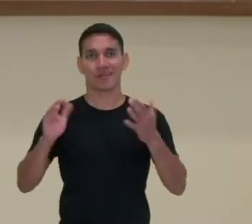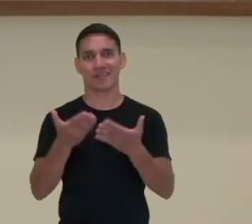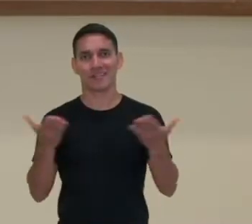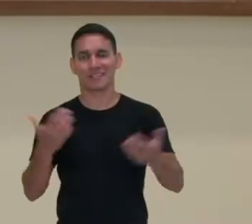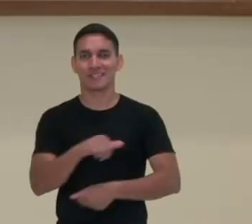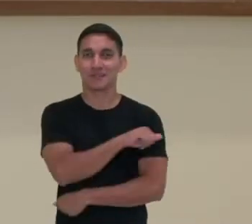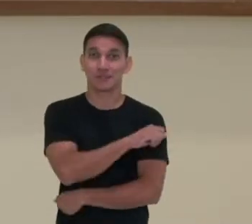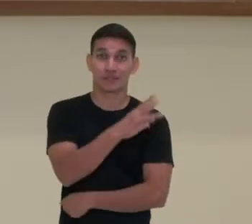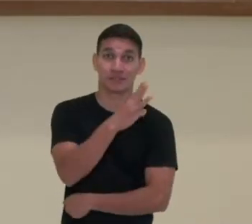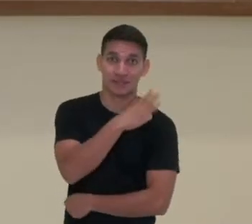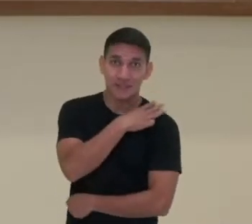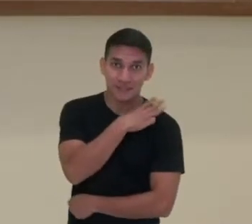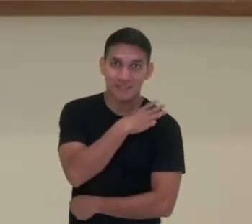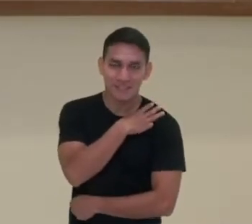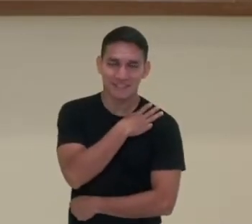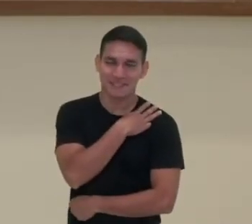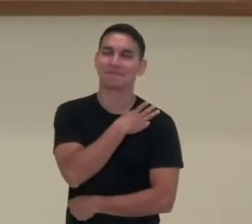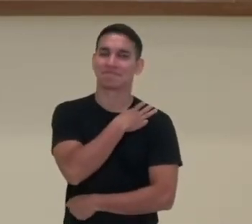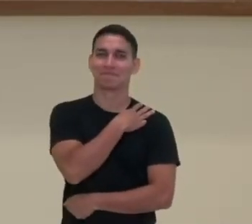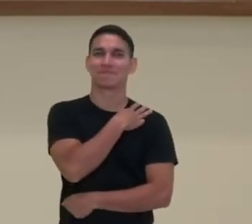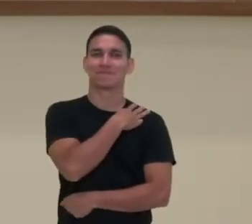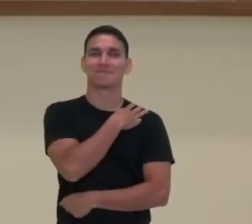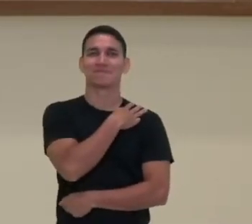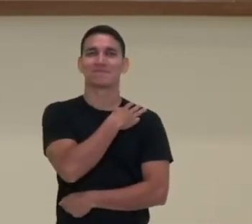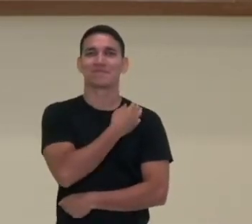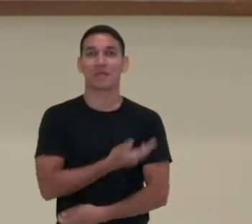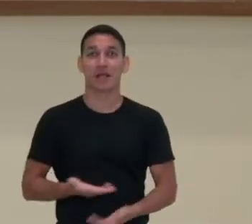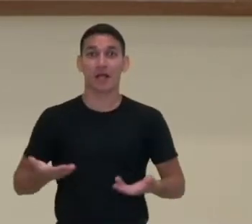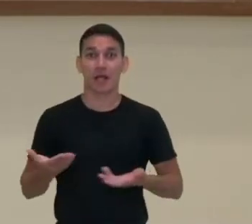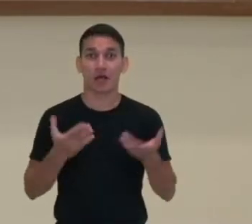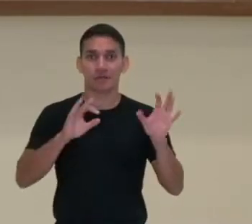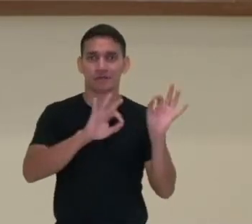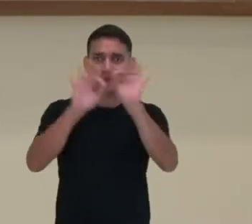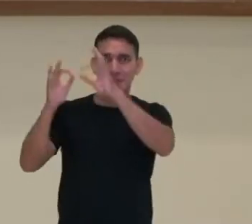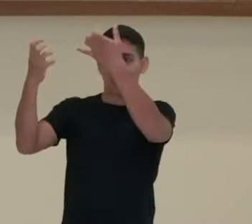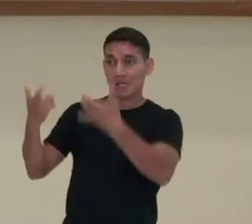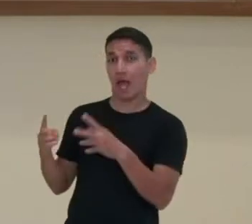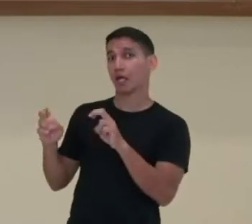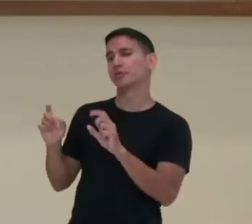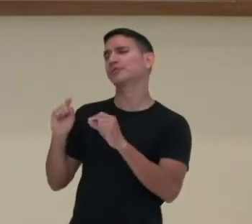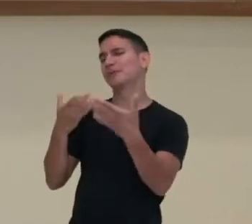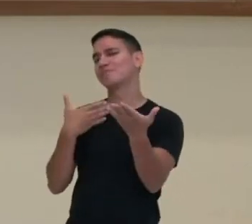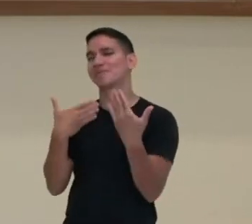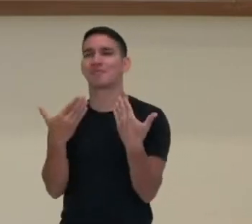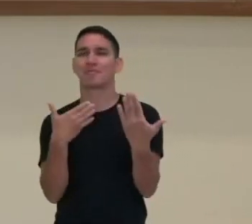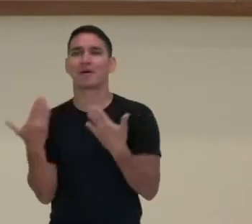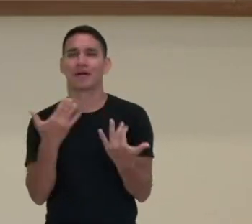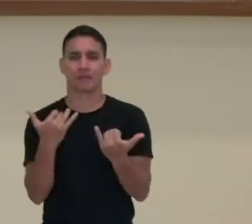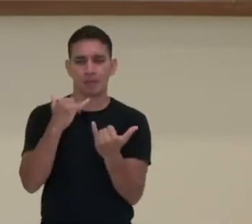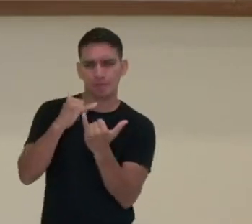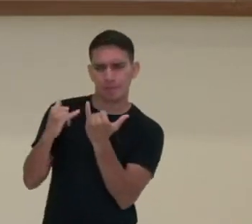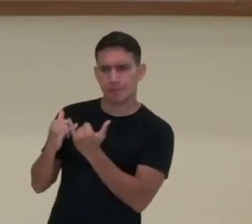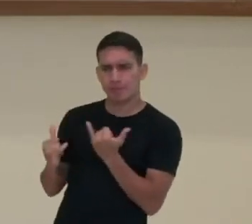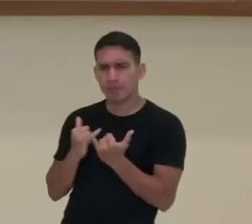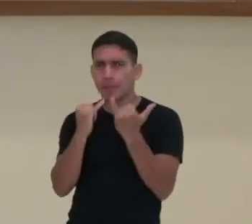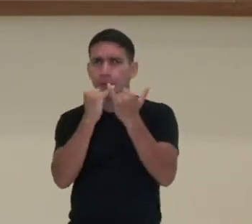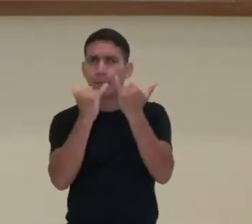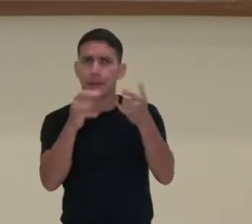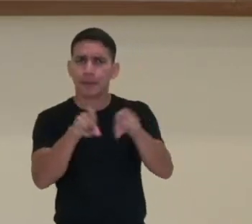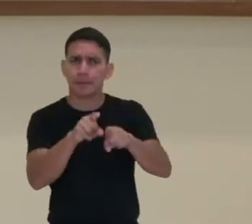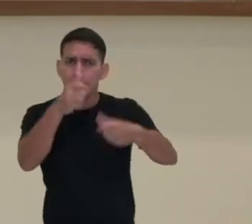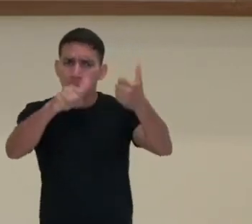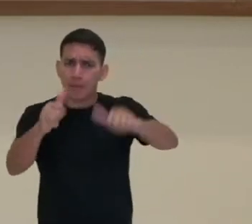Olá, estudantes da terceira série do ensino médio! Nesse vídeo a gente vai conversar sobre medidas e tendência